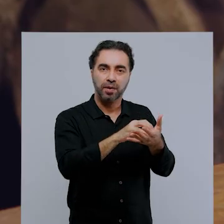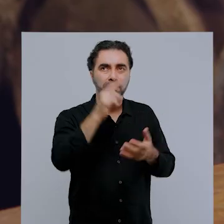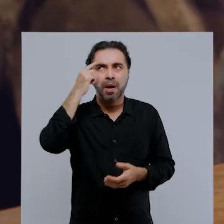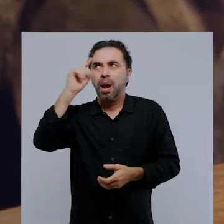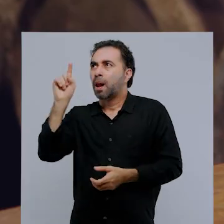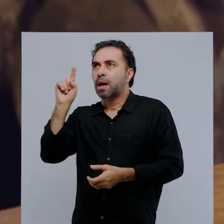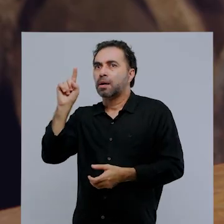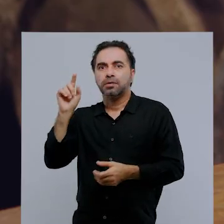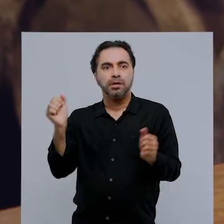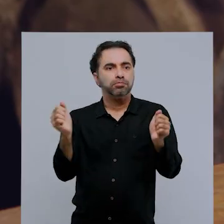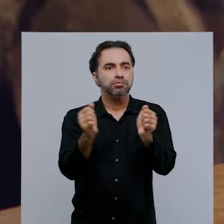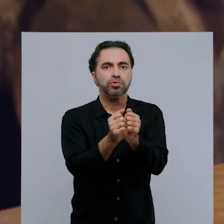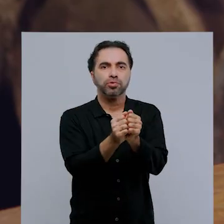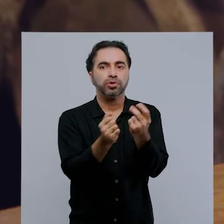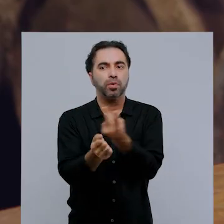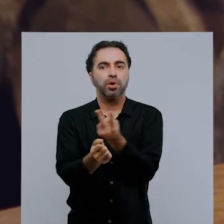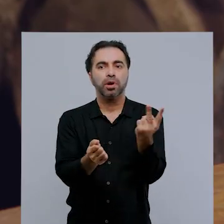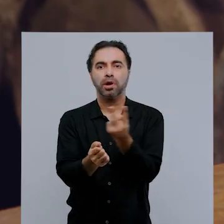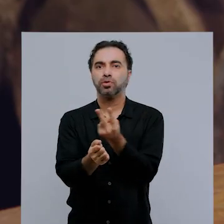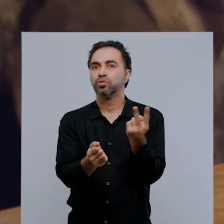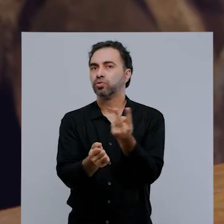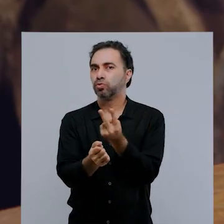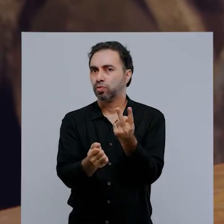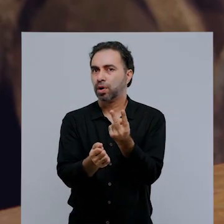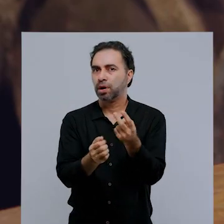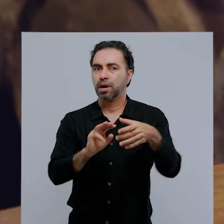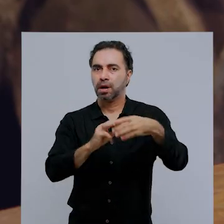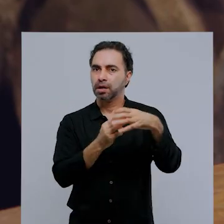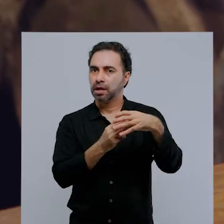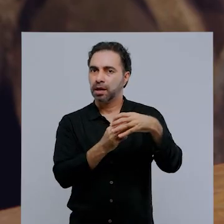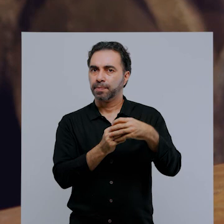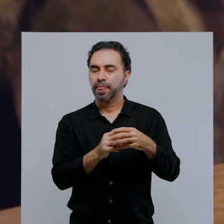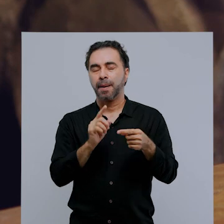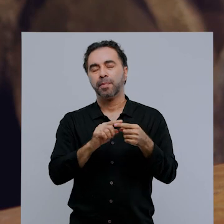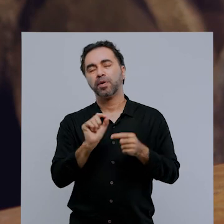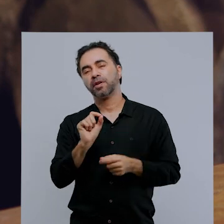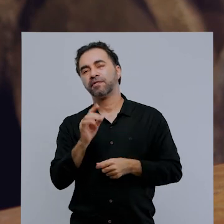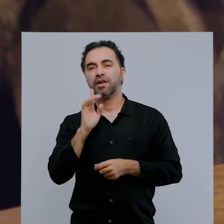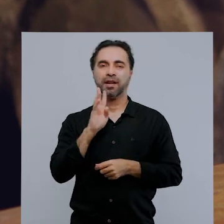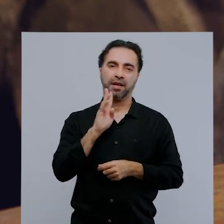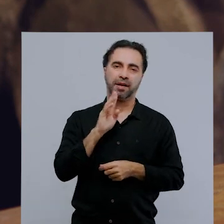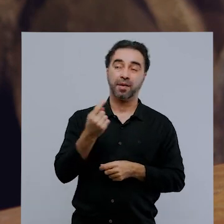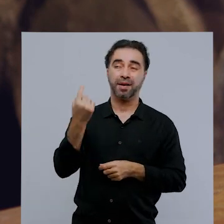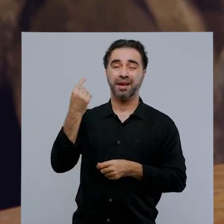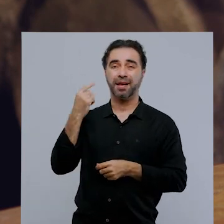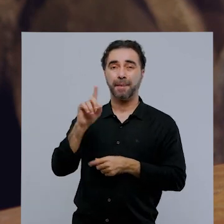ideia de surgir essa junção dos 2, porque aqui foi bacana? Engenho Central